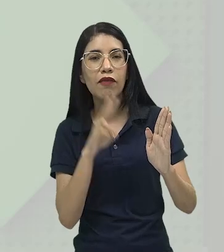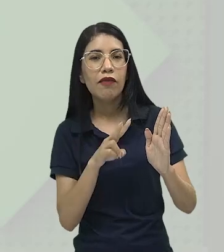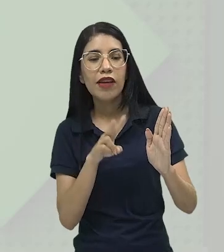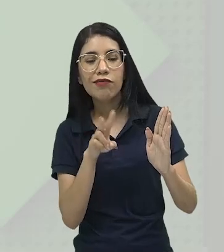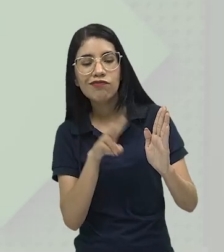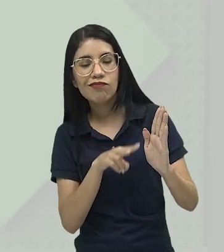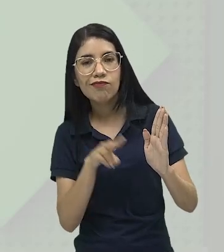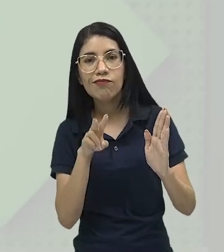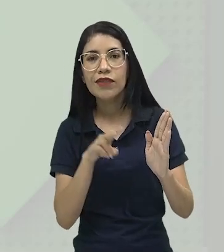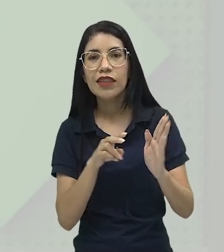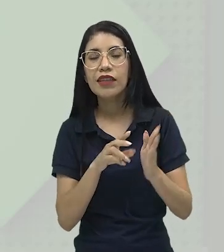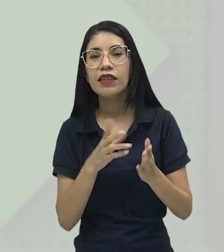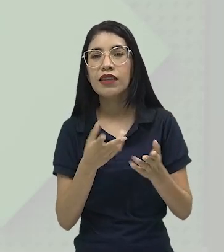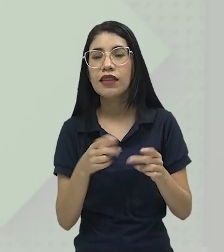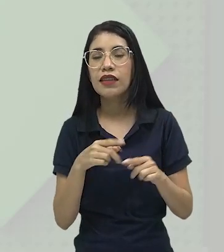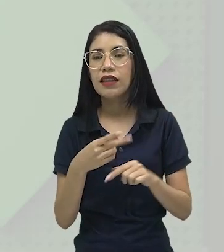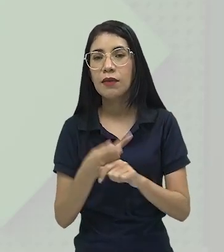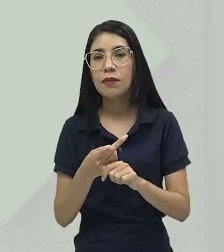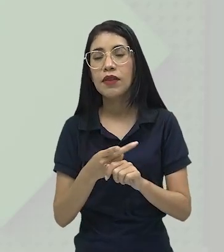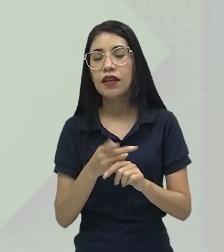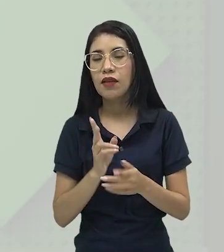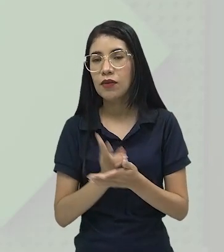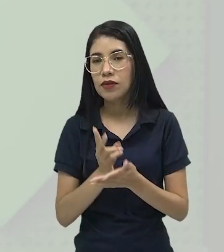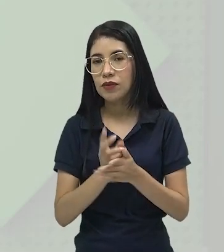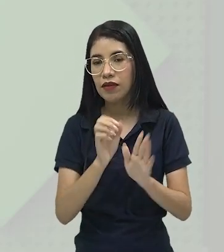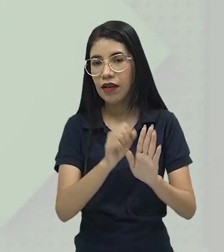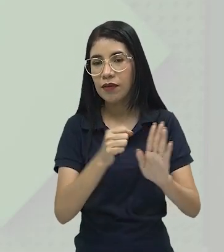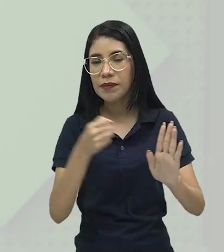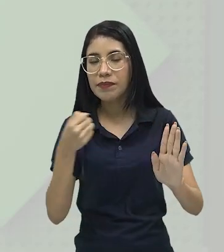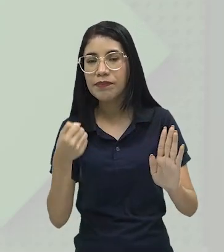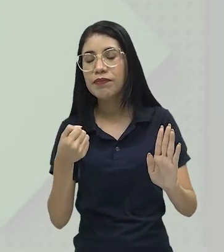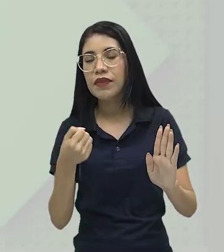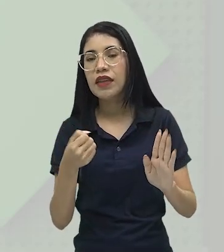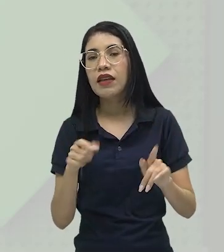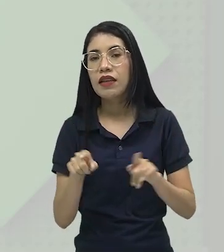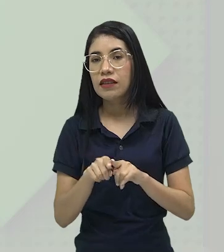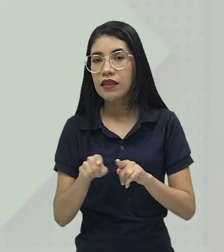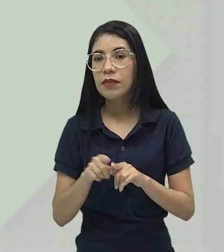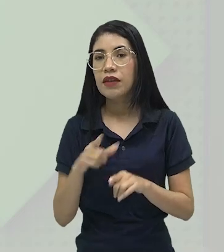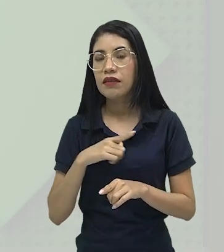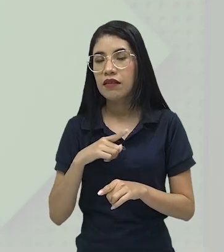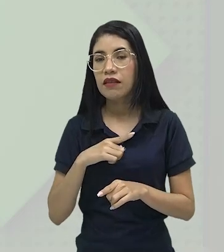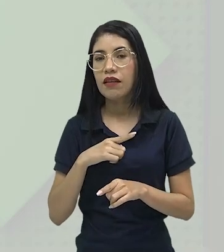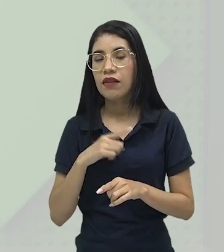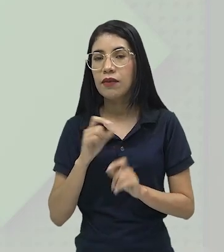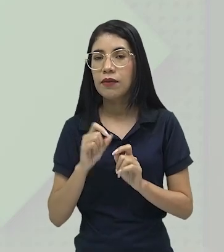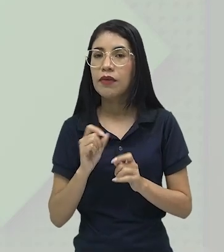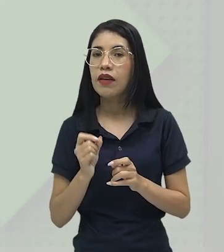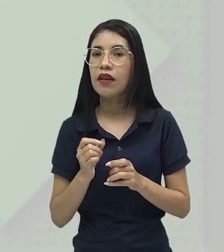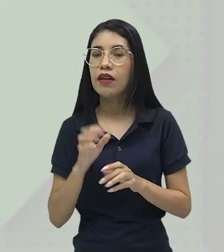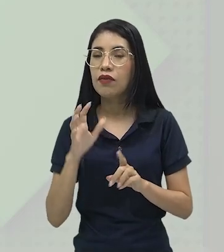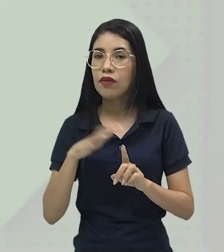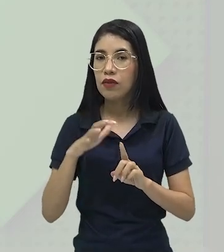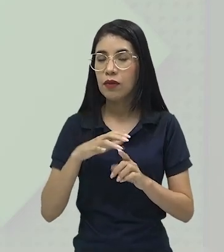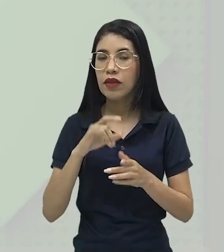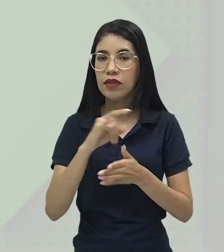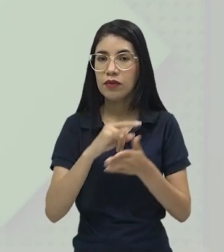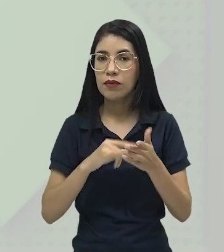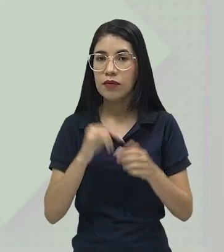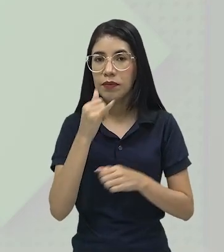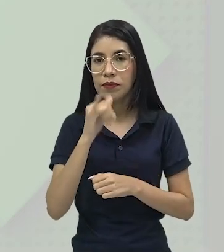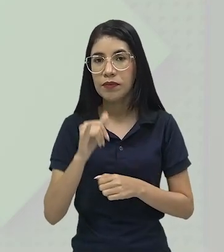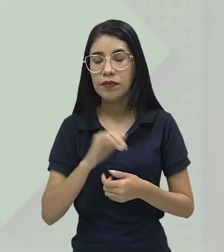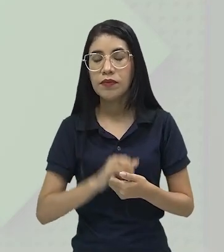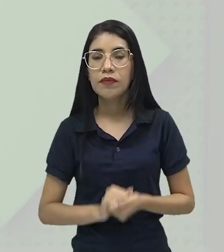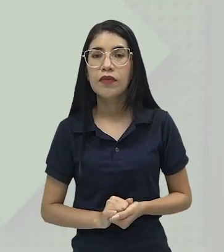observando a geladeira por dentro e a porta da geladeira aberta. Isso também vai interferir no consumo de energia, né?